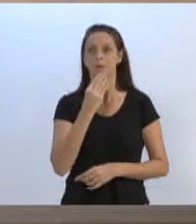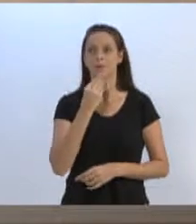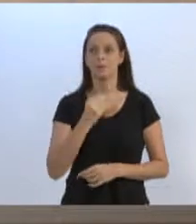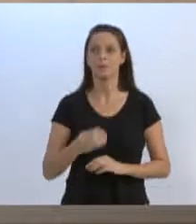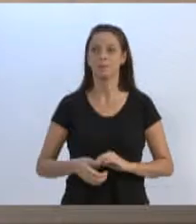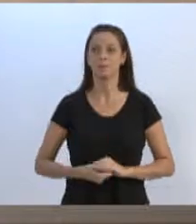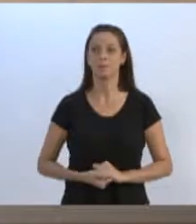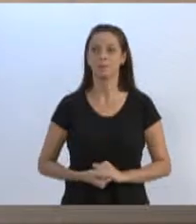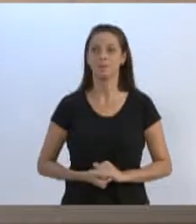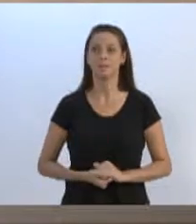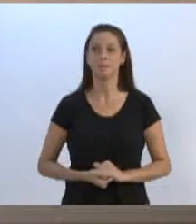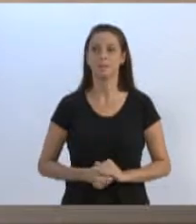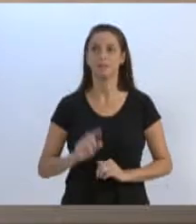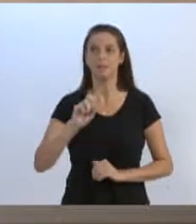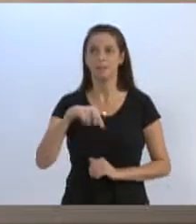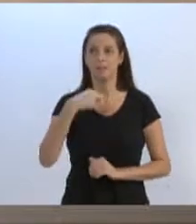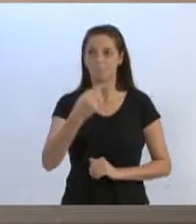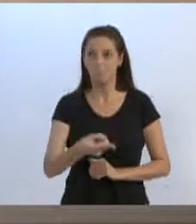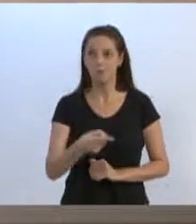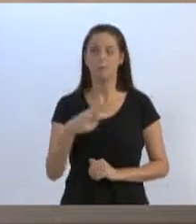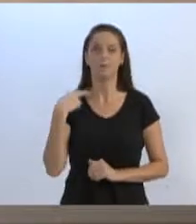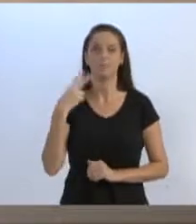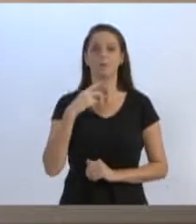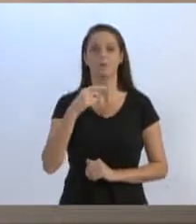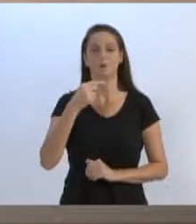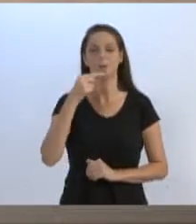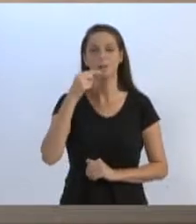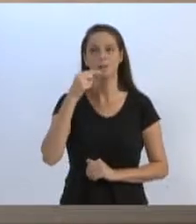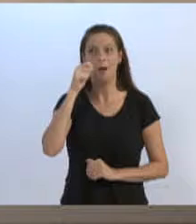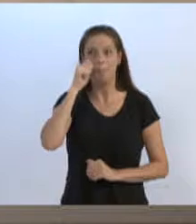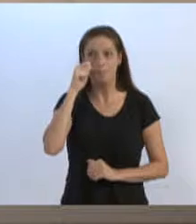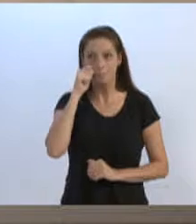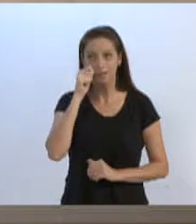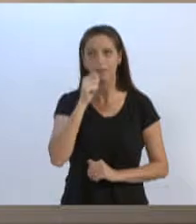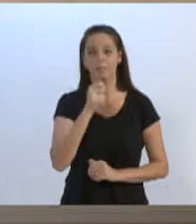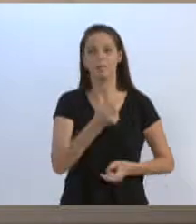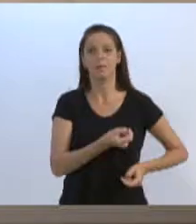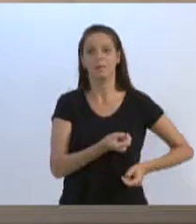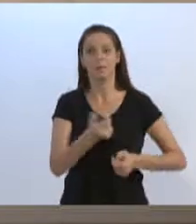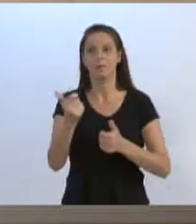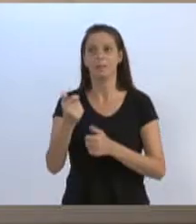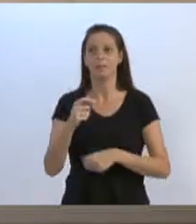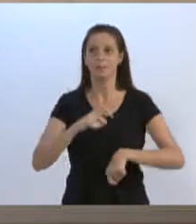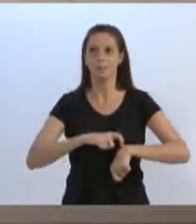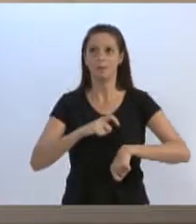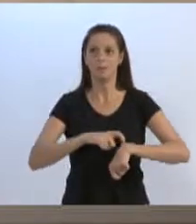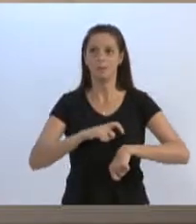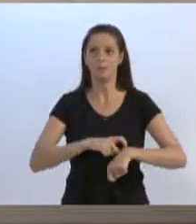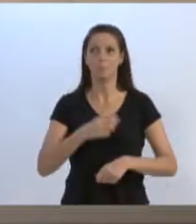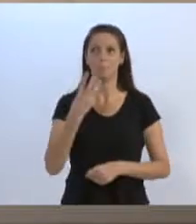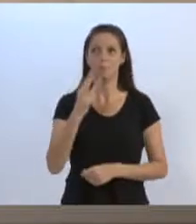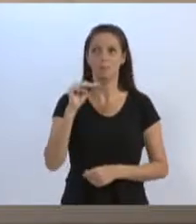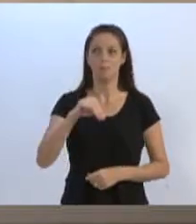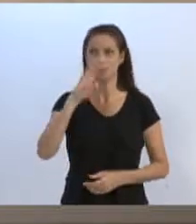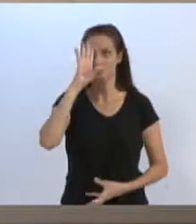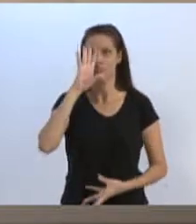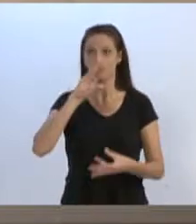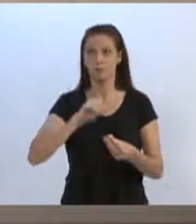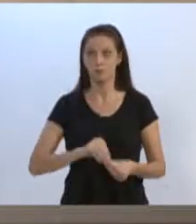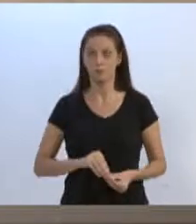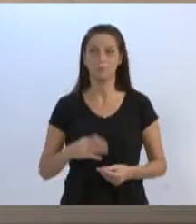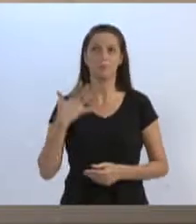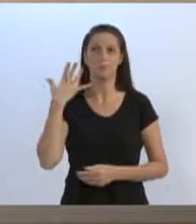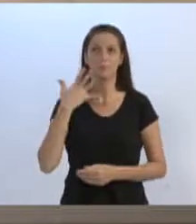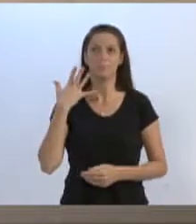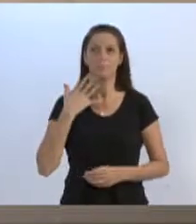Cunha. E aí, na sequência, vereador Almir, em função dos apartes, recompõe o seu tempo aí em mais 3 minutos para concluir o seu